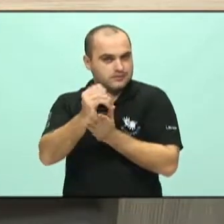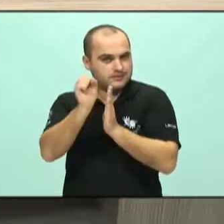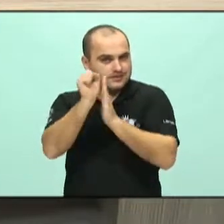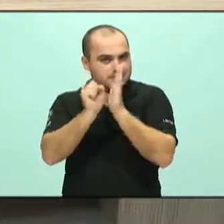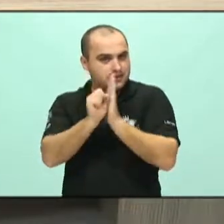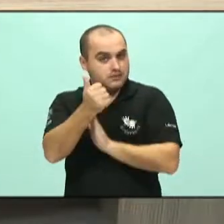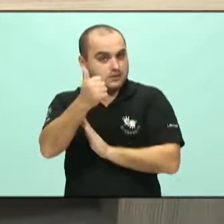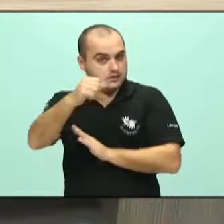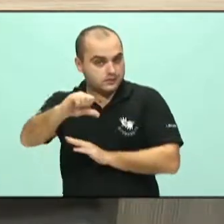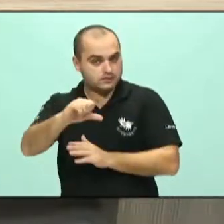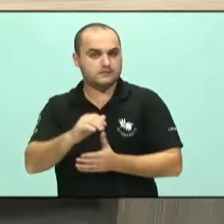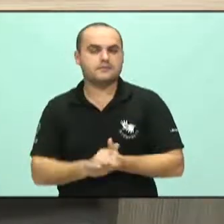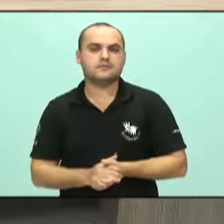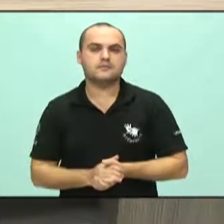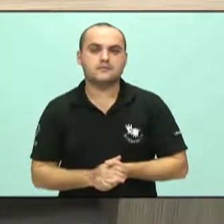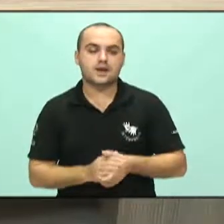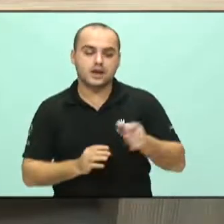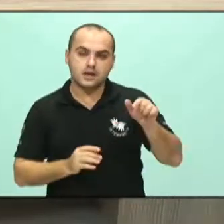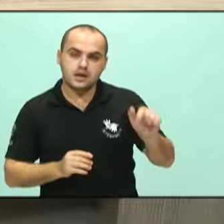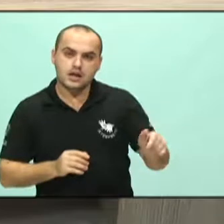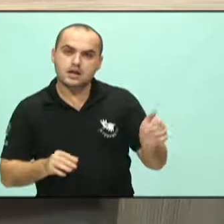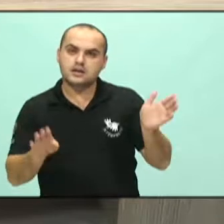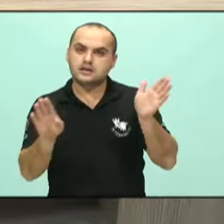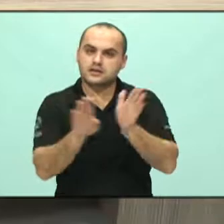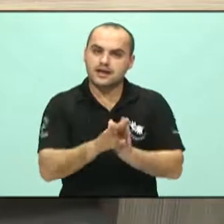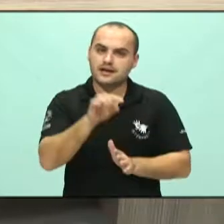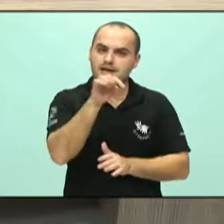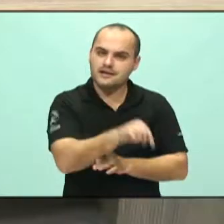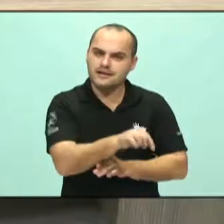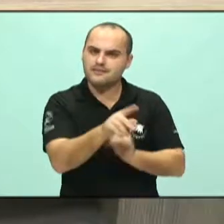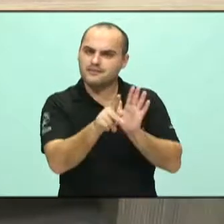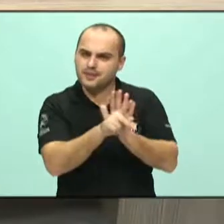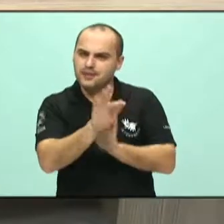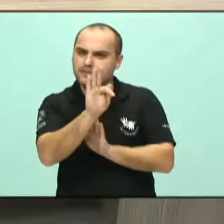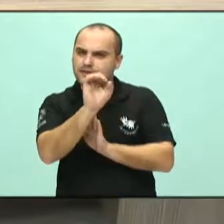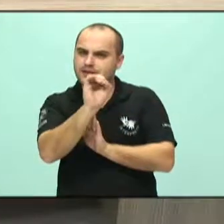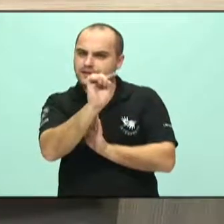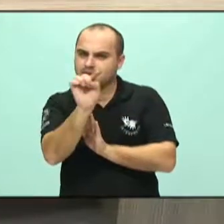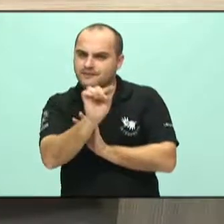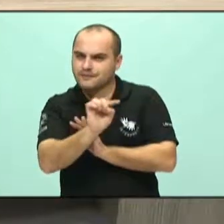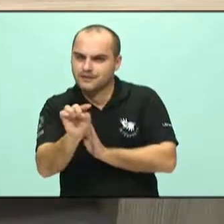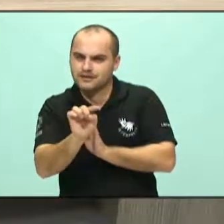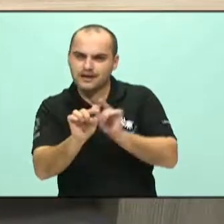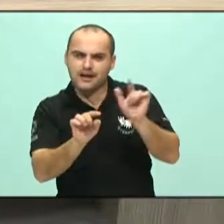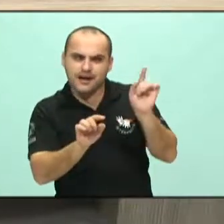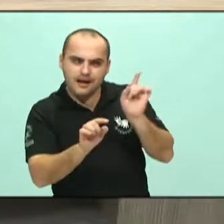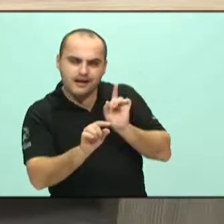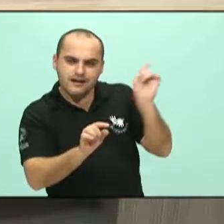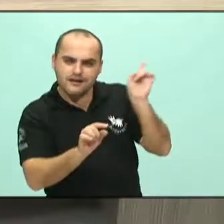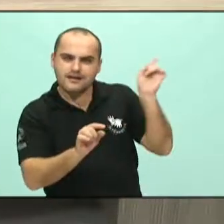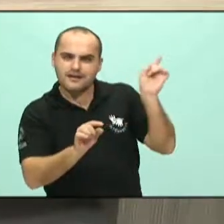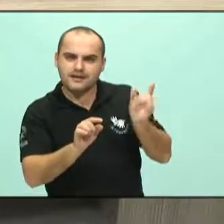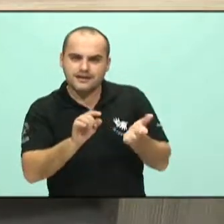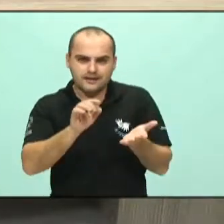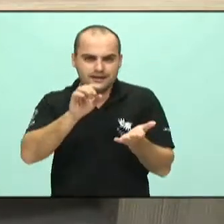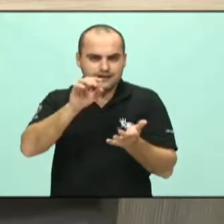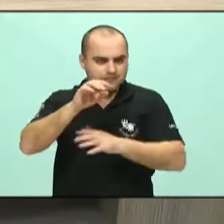e se localiza justamente na Foz ali, na pracinha de Itajaí, na Praça